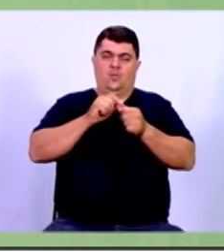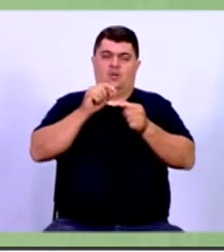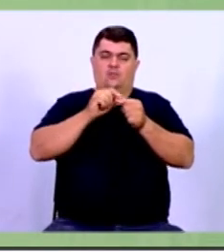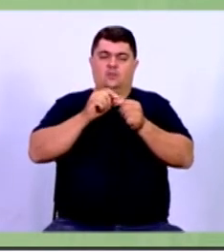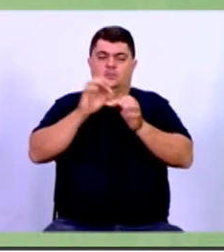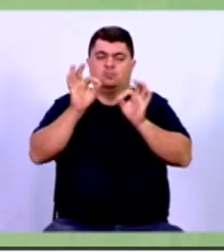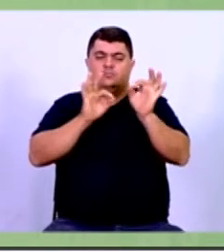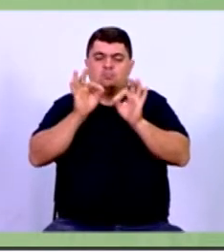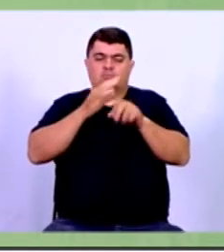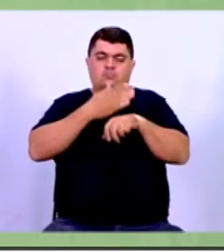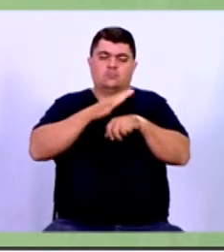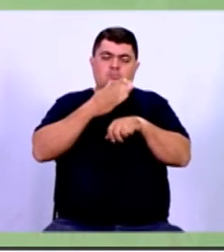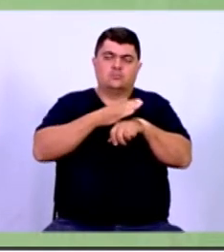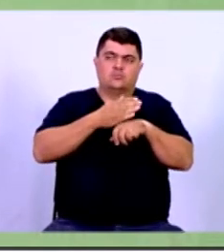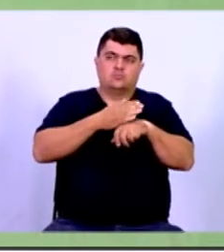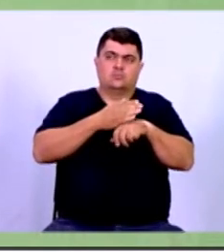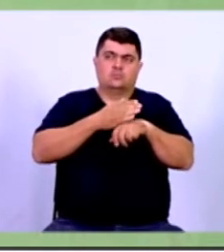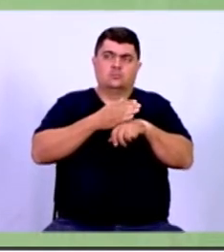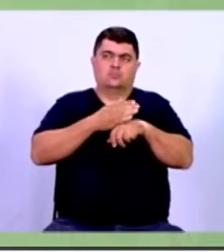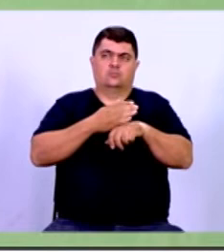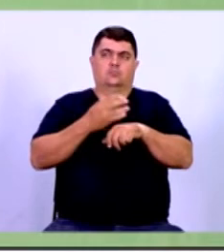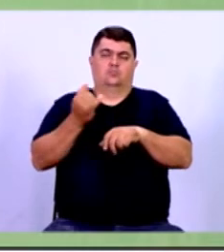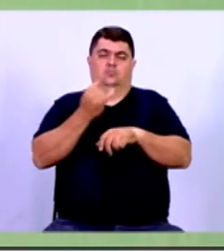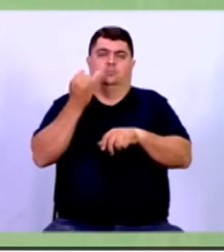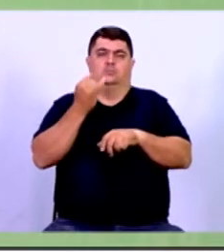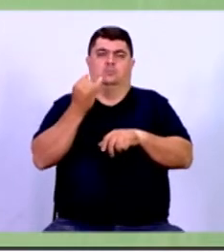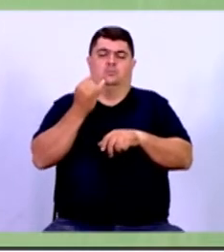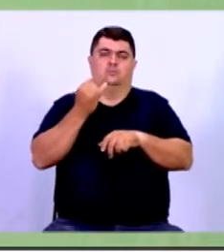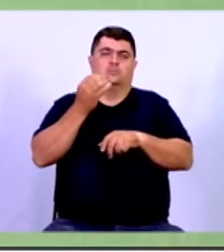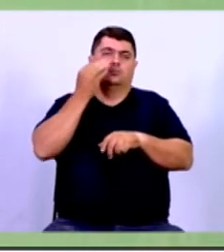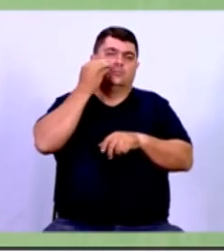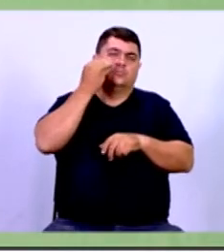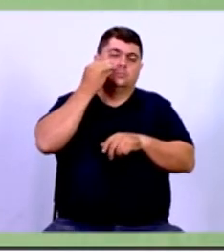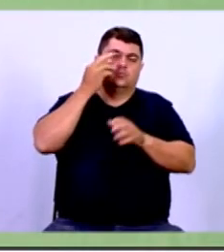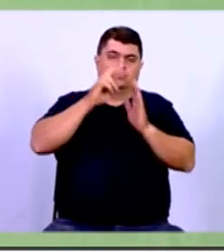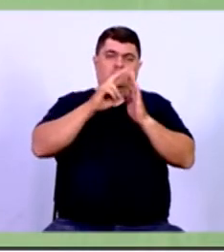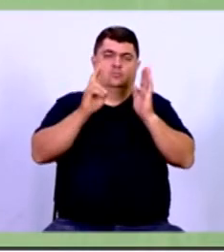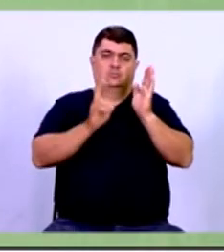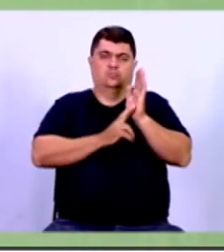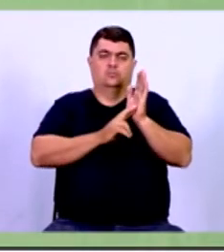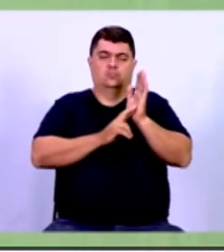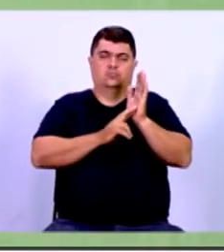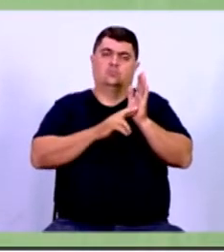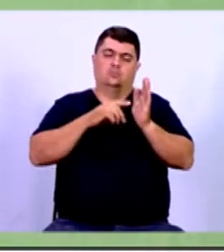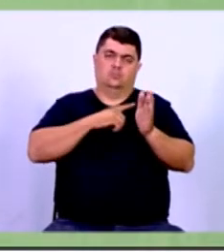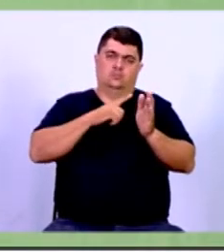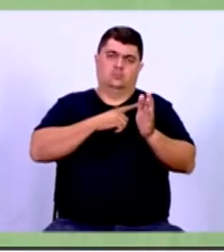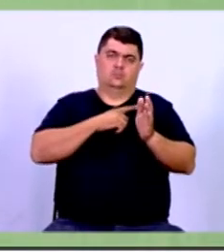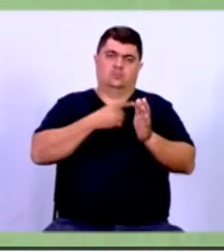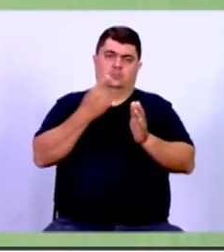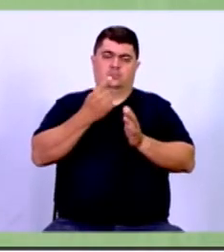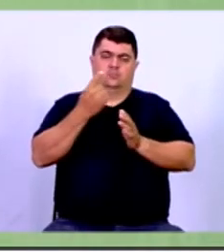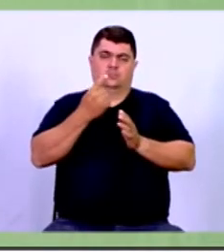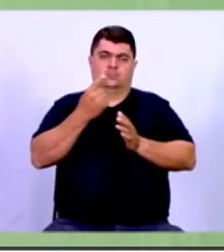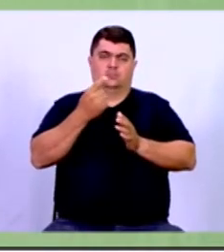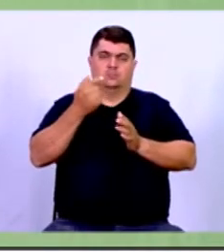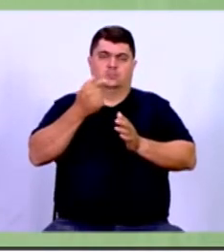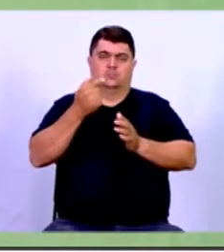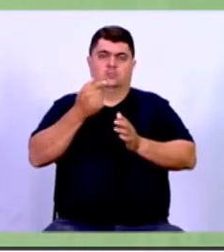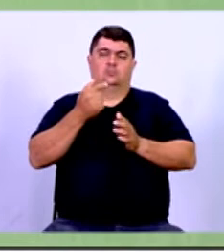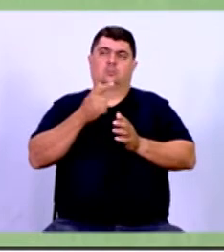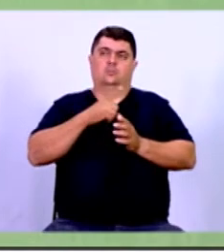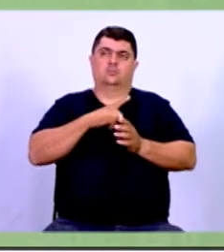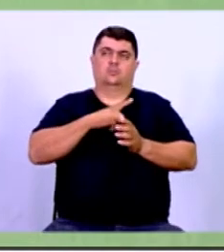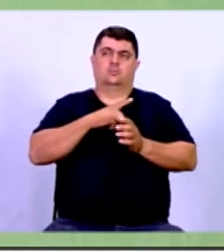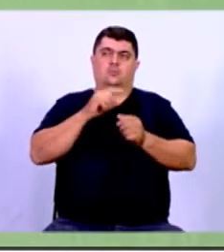de atividade, é um item lá na instrução normativa, lá na instrução normativa 1 do 7 do Consup,